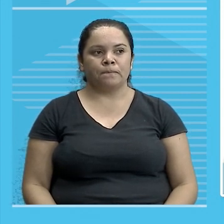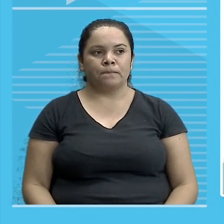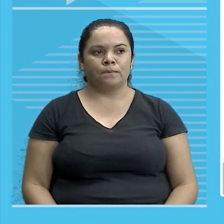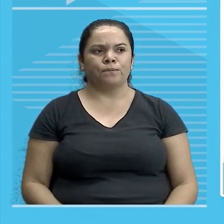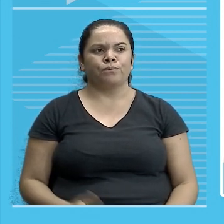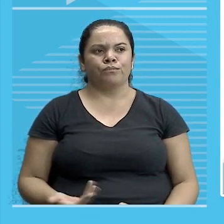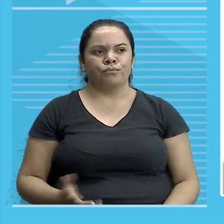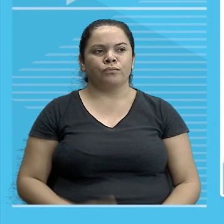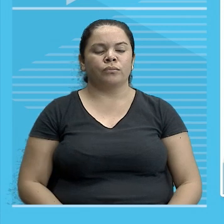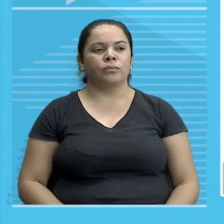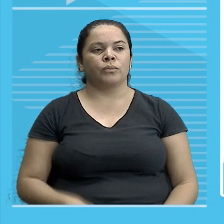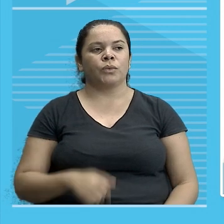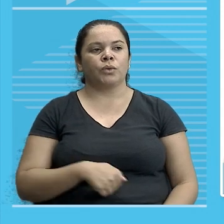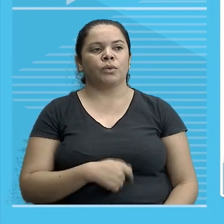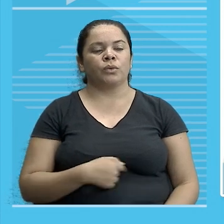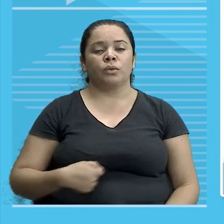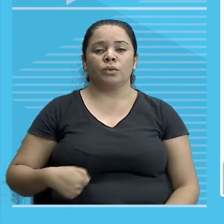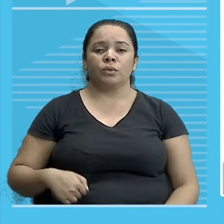Esse órgão